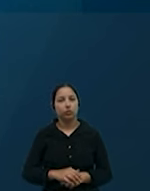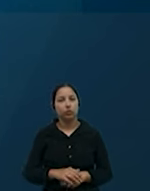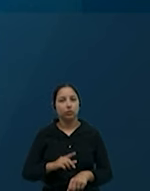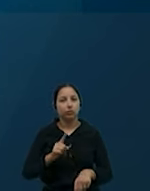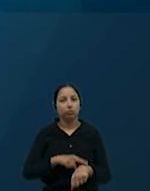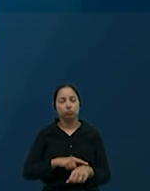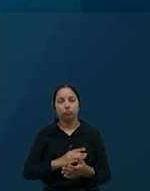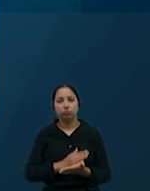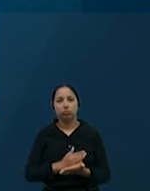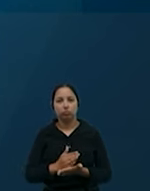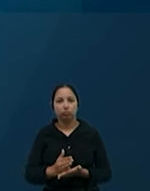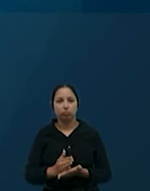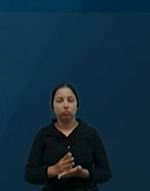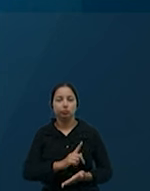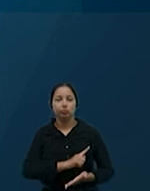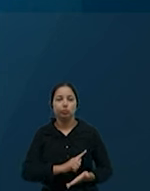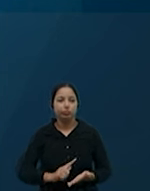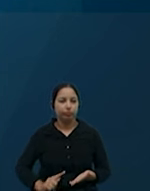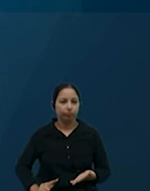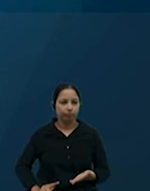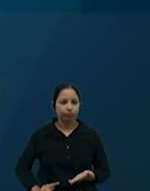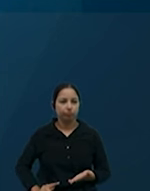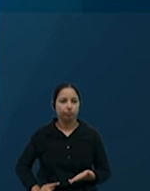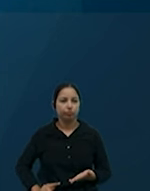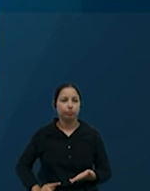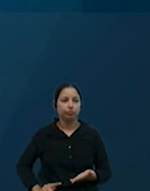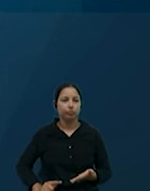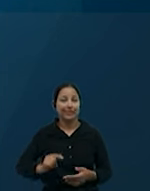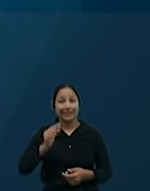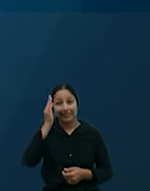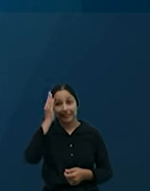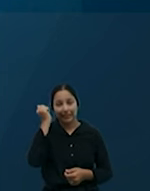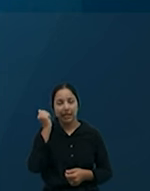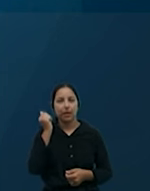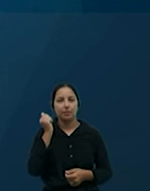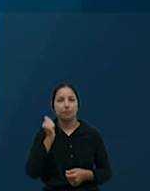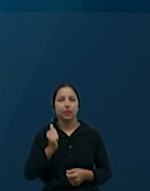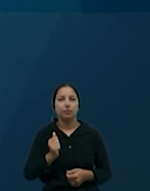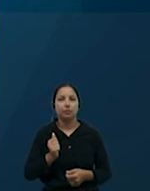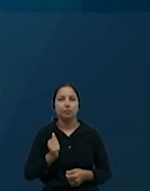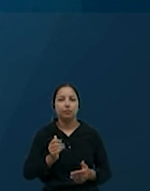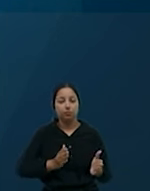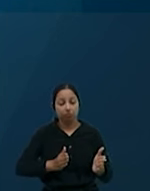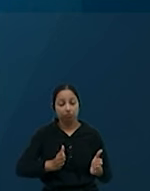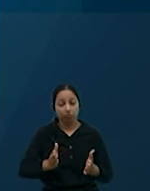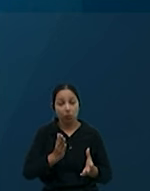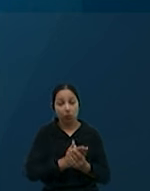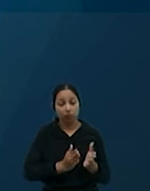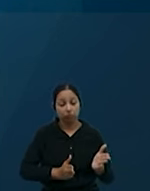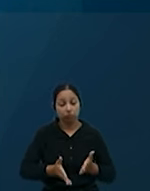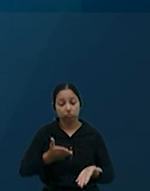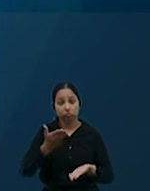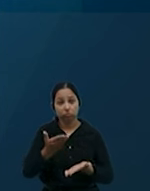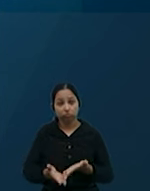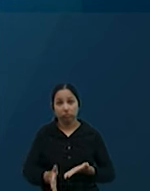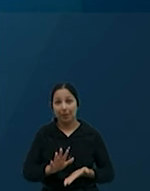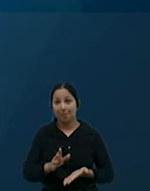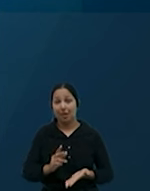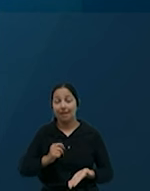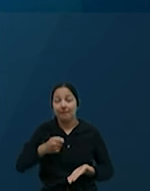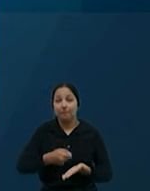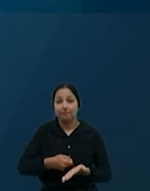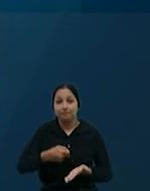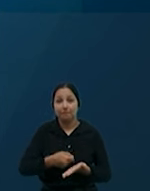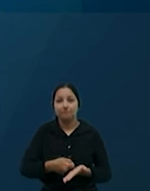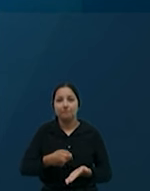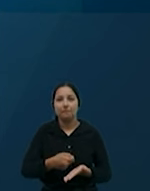ente público, sabendo que aquela execução está prescrita, ele insiste na realização de diligências